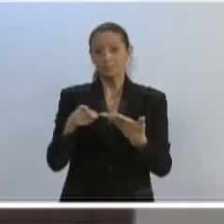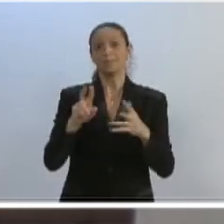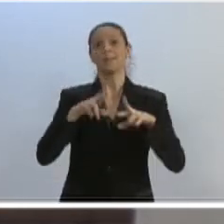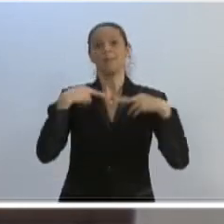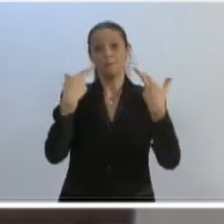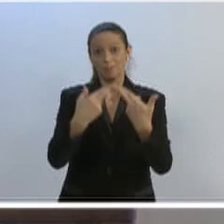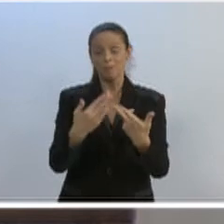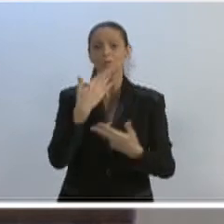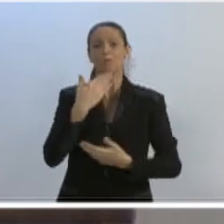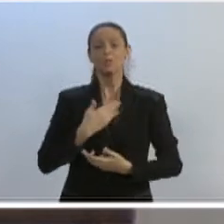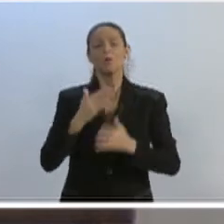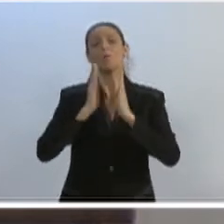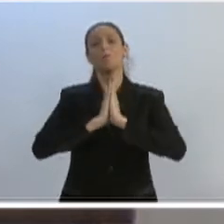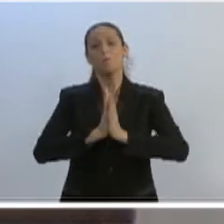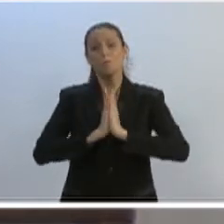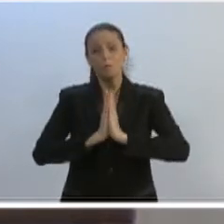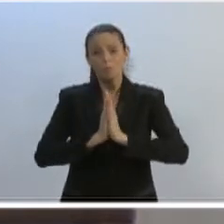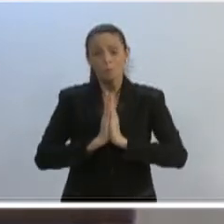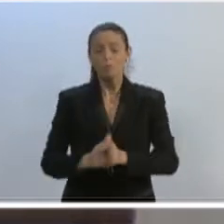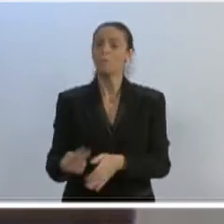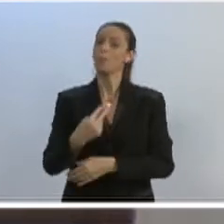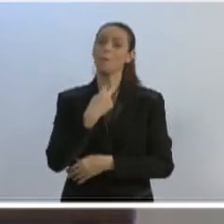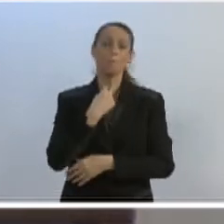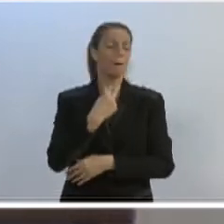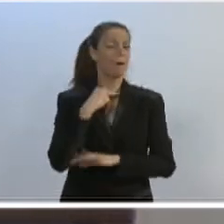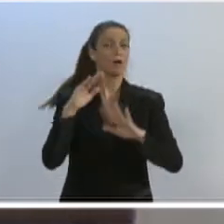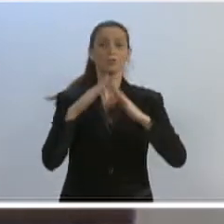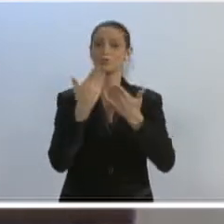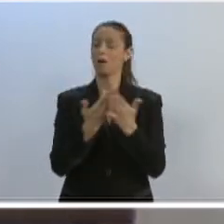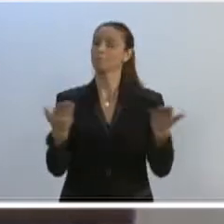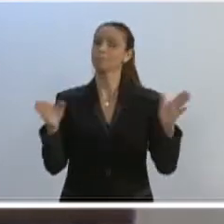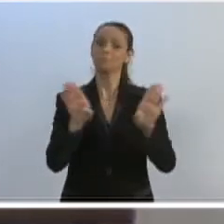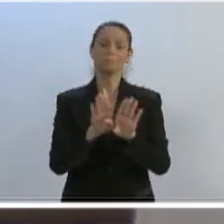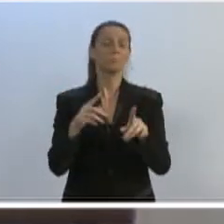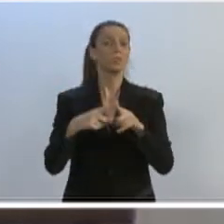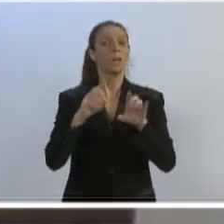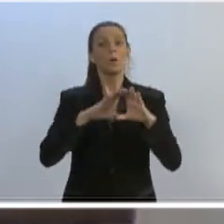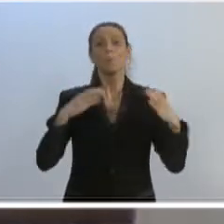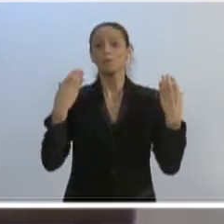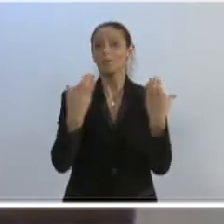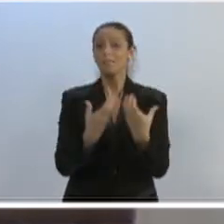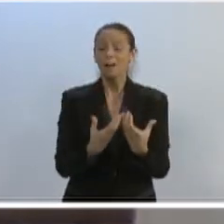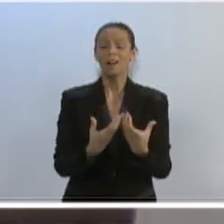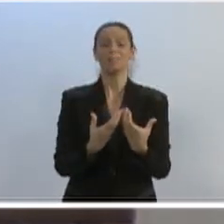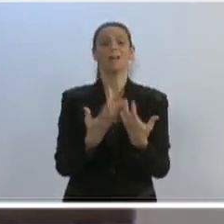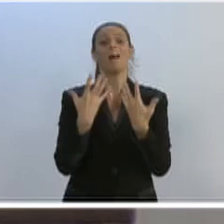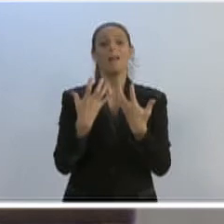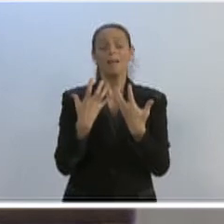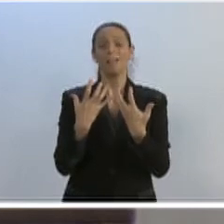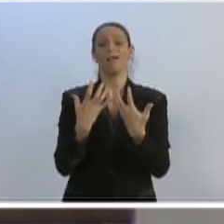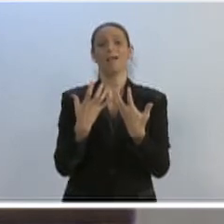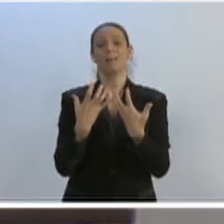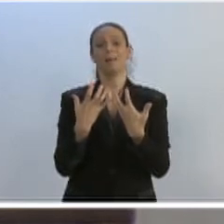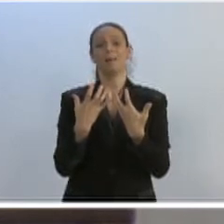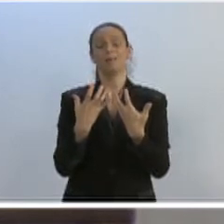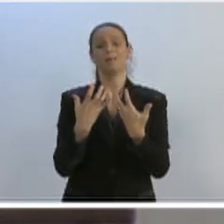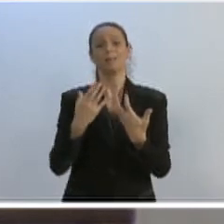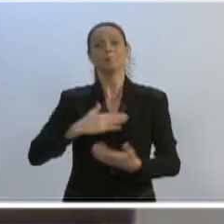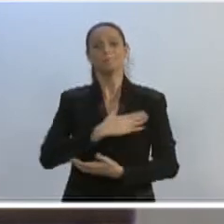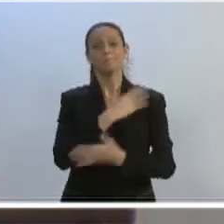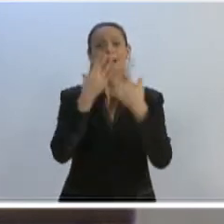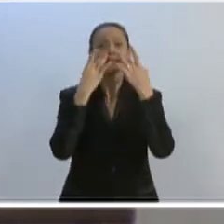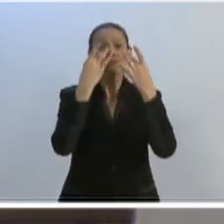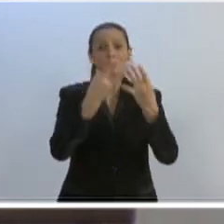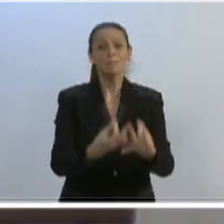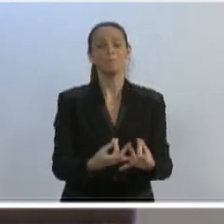que esse fechamento não acontecer é que nossa comunidade que tanto precisa seja acolhida e respeitada por nossos representantes